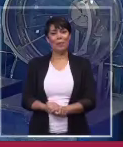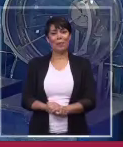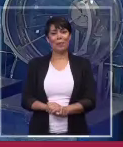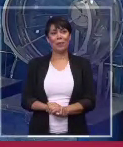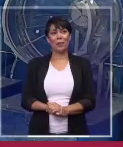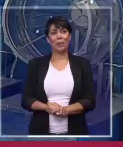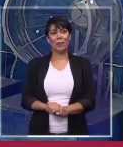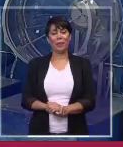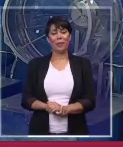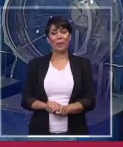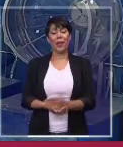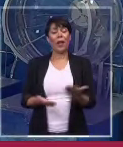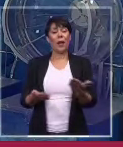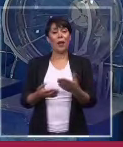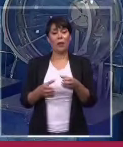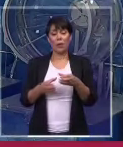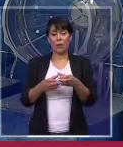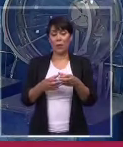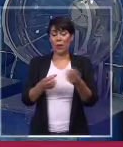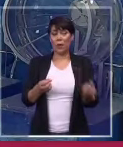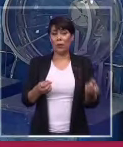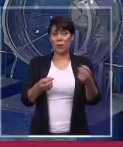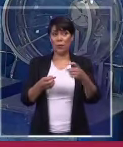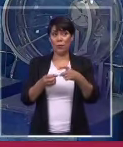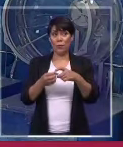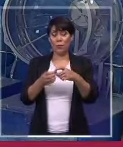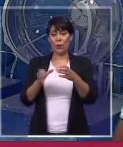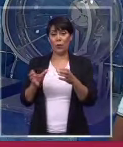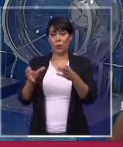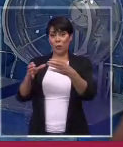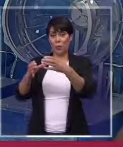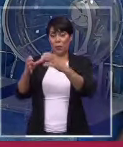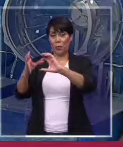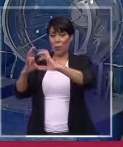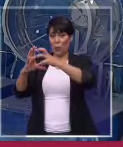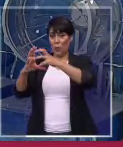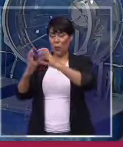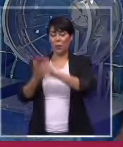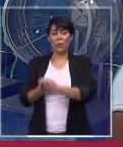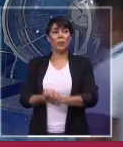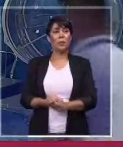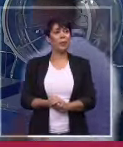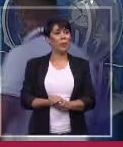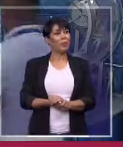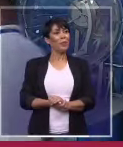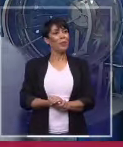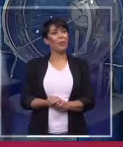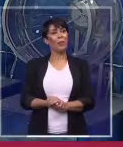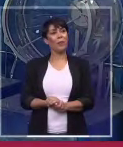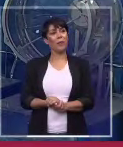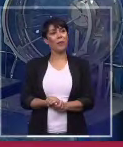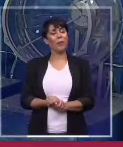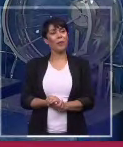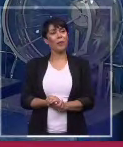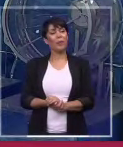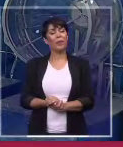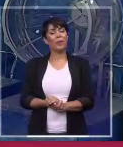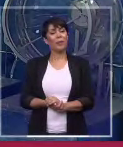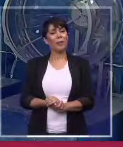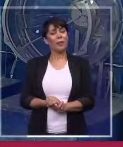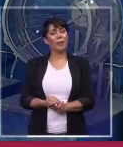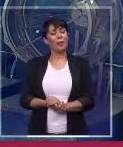O Alexandre, nosso colega da Caixa, e a Priscila, nossa garota da sorte, vão recolher as bolas sorteadas no primeiro sorteio e